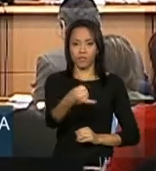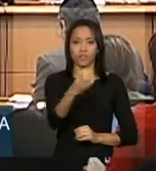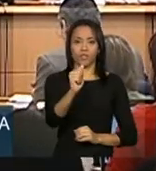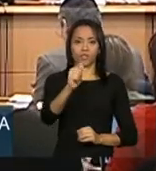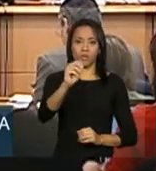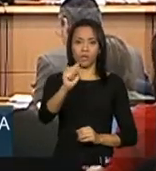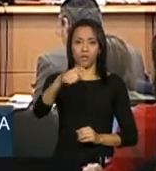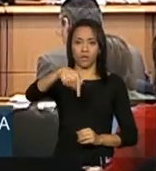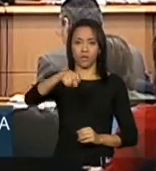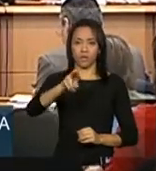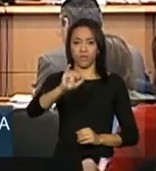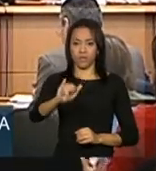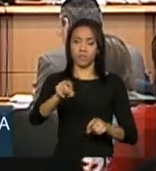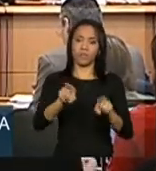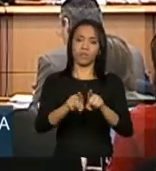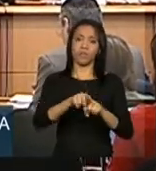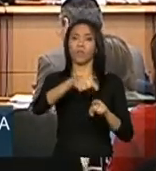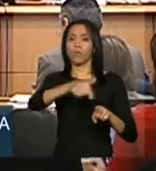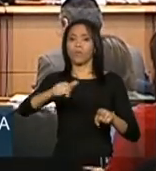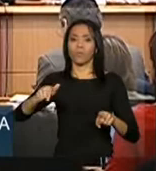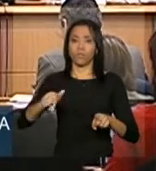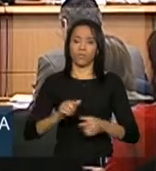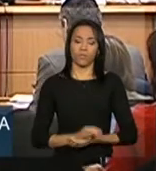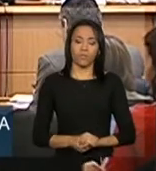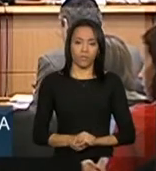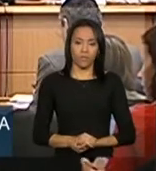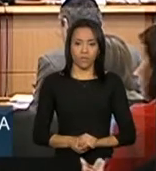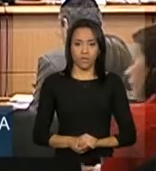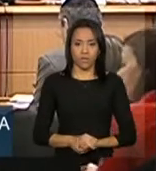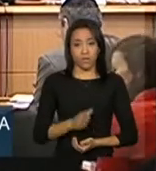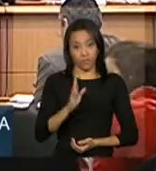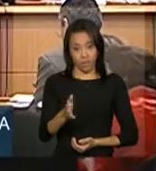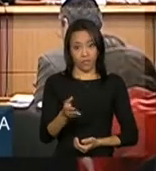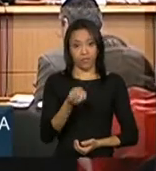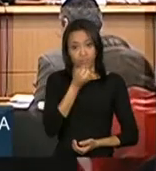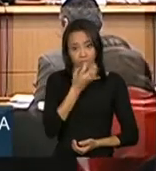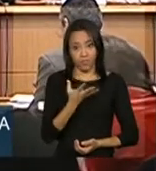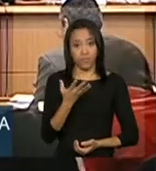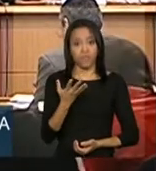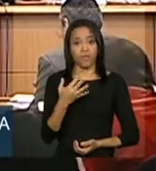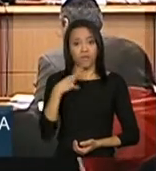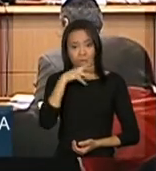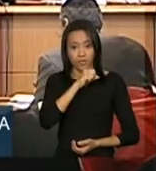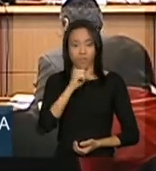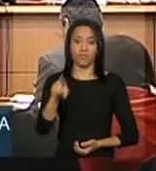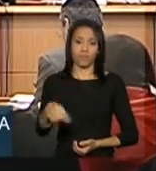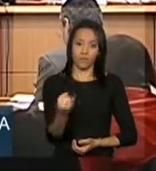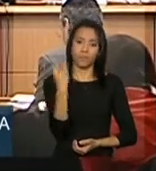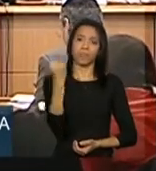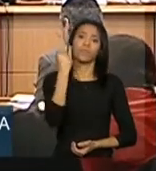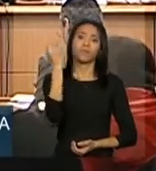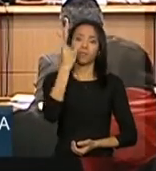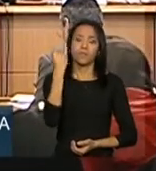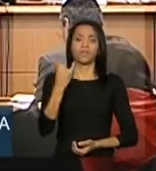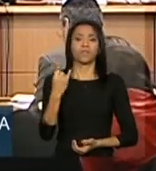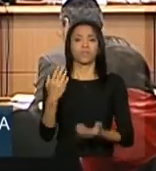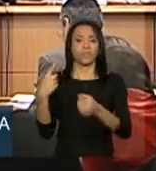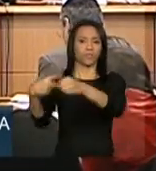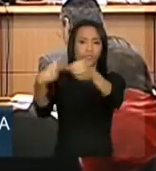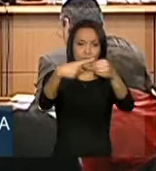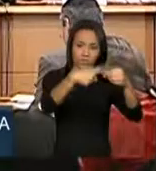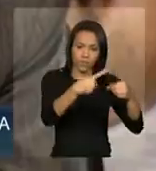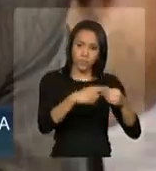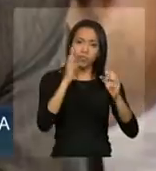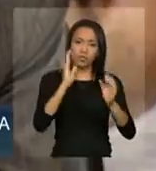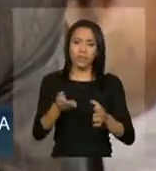mozar Eu acho que o o treit tá no trilho Ministro e começou a andar eu acho que esse importante certos municípios alguns já receberam poucos mas